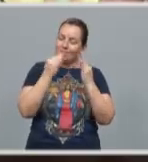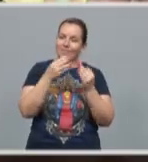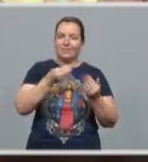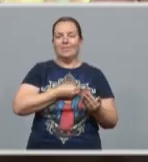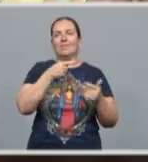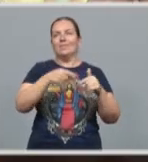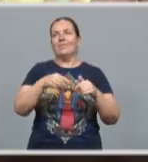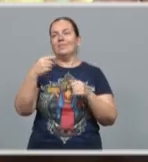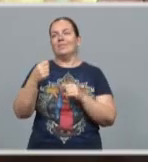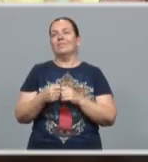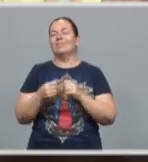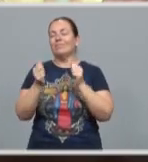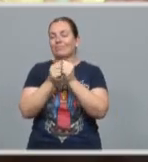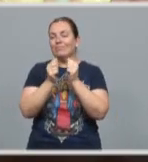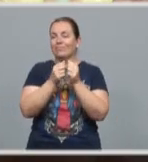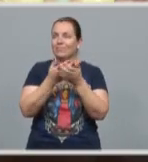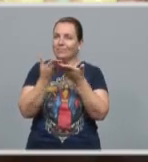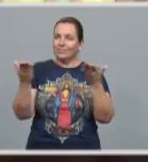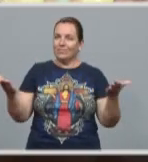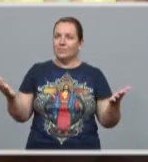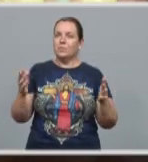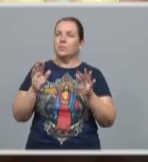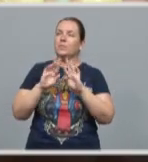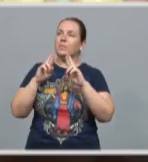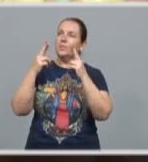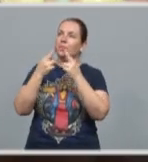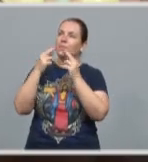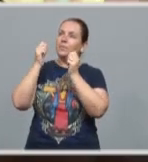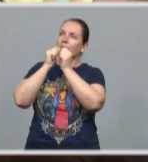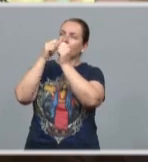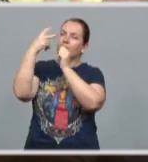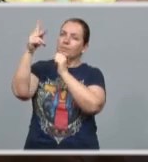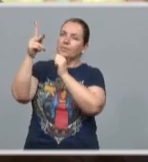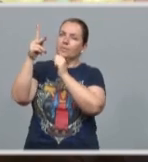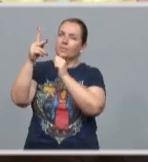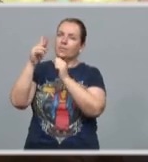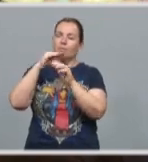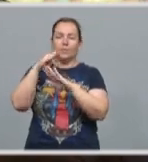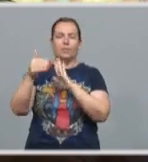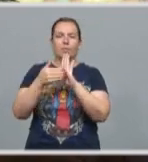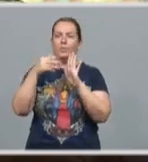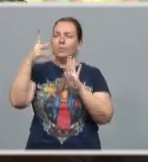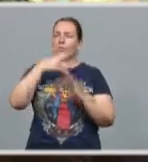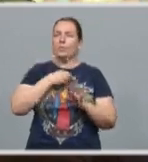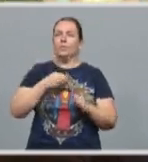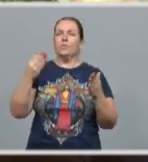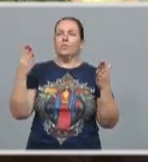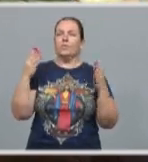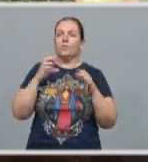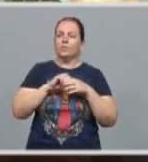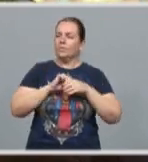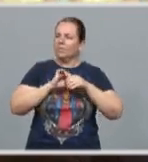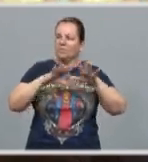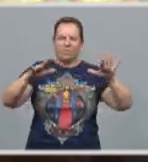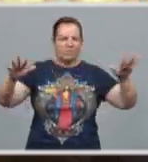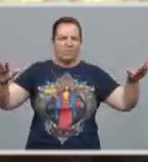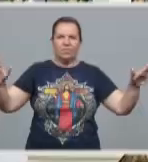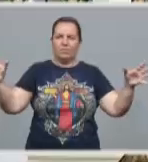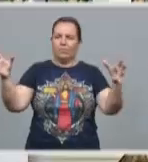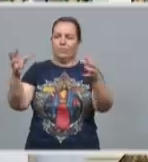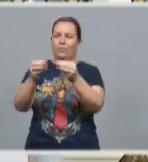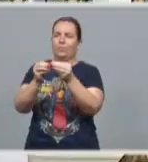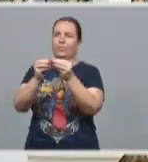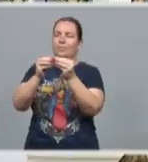vossa presença. Reuni em vós, Pai de misericórdia, todos os vossos filhos e filhas dispersos pelo mundo